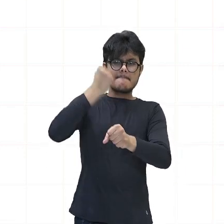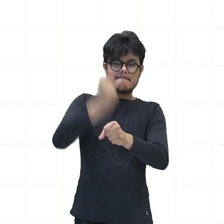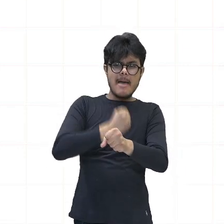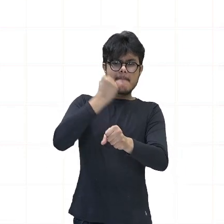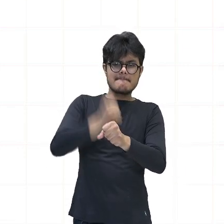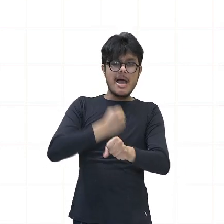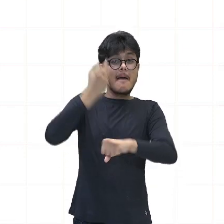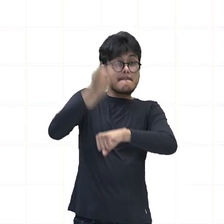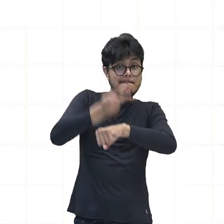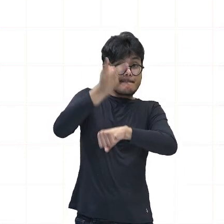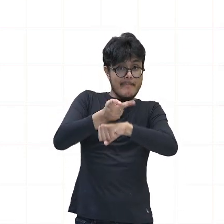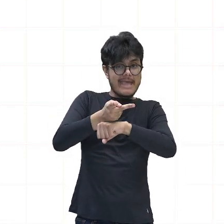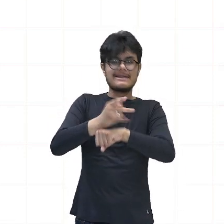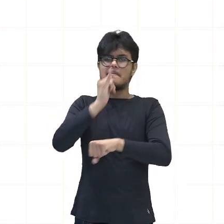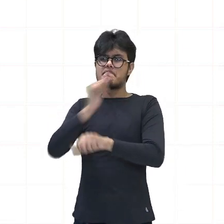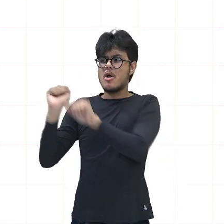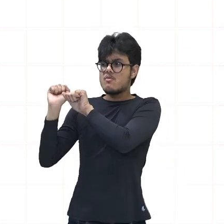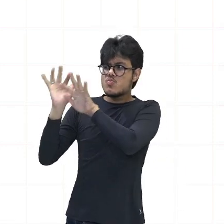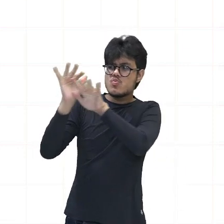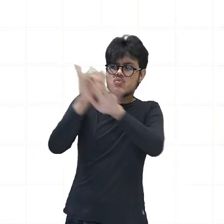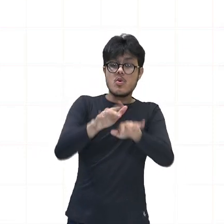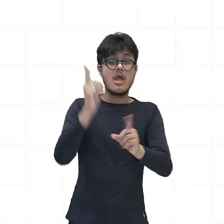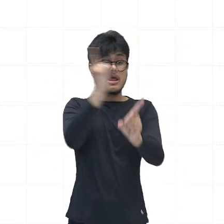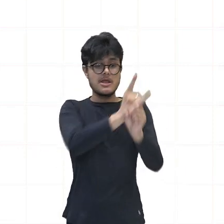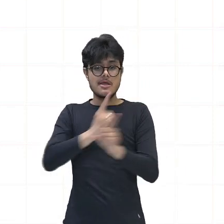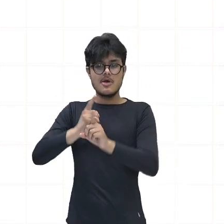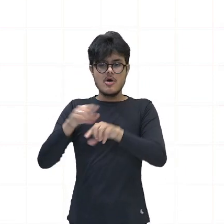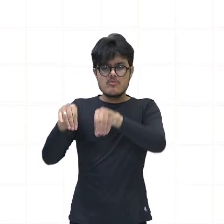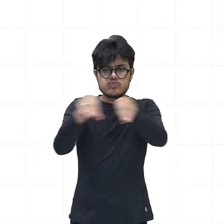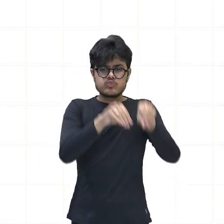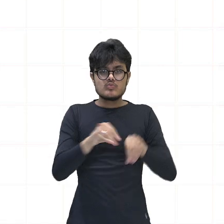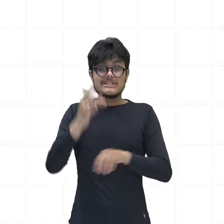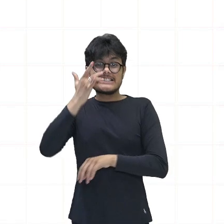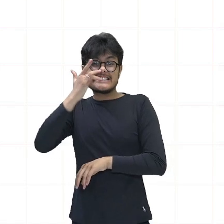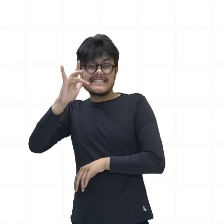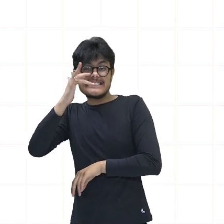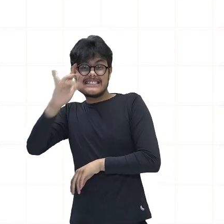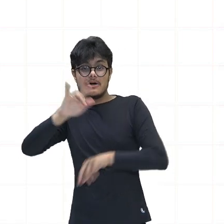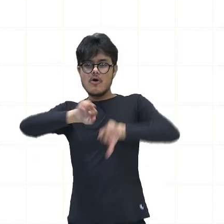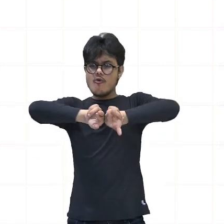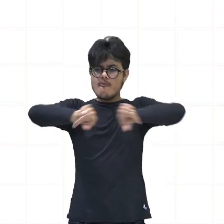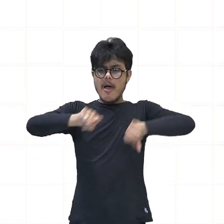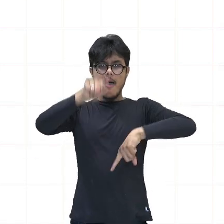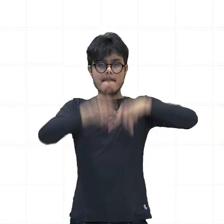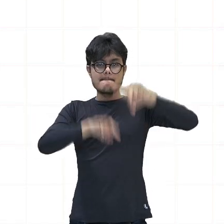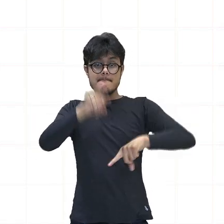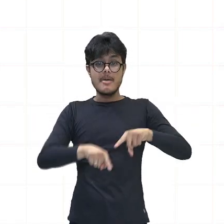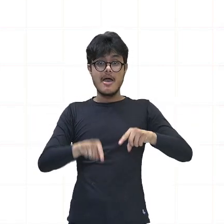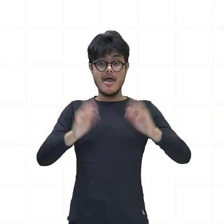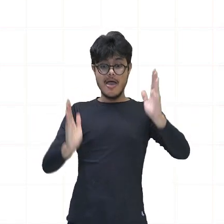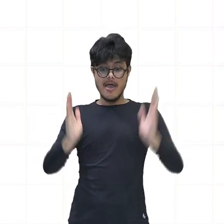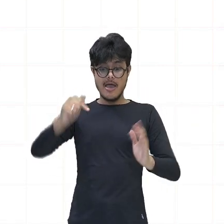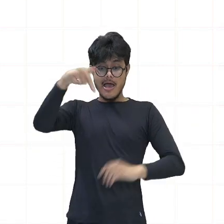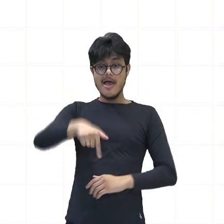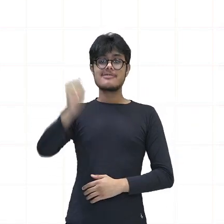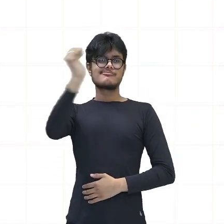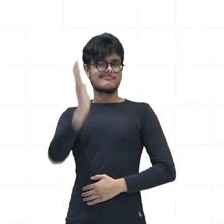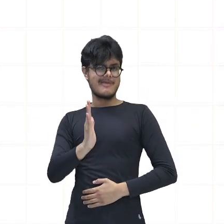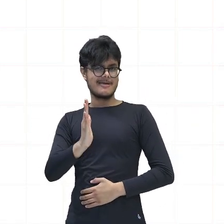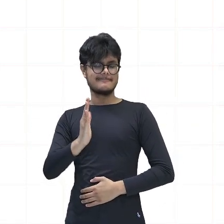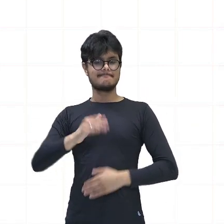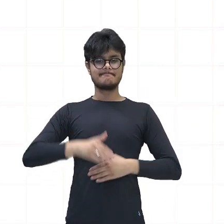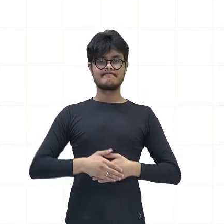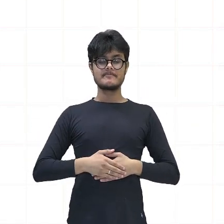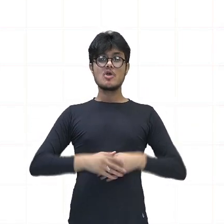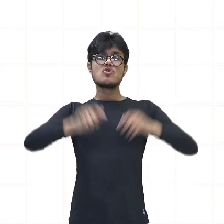Os bandeirantes começaram a achar ouro e diamantes em quantidades significativas no interior da nossa colônia, especificamente nas regiões